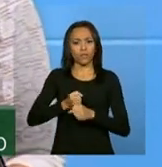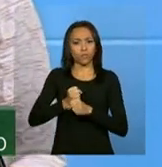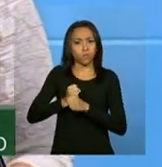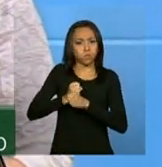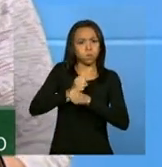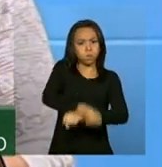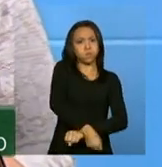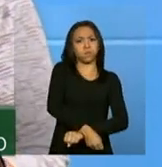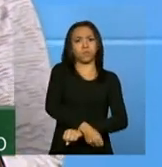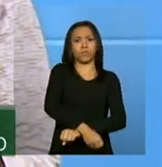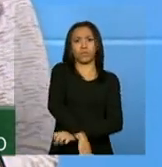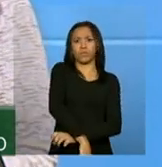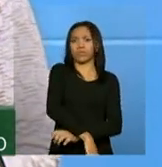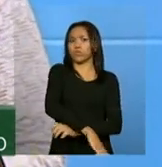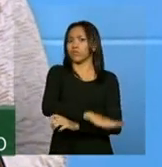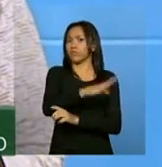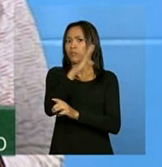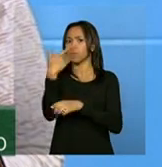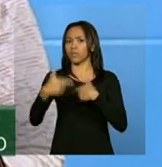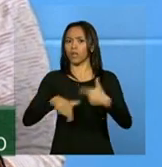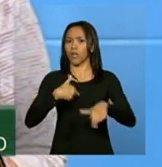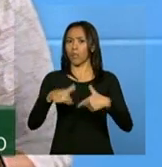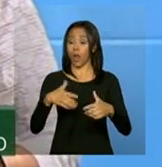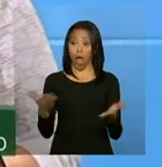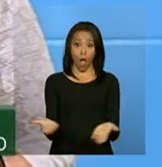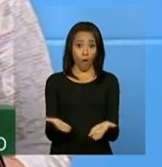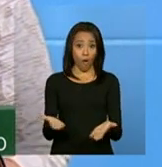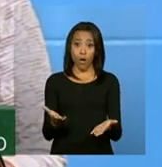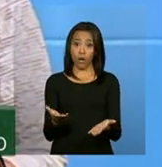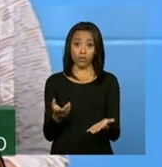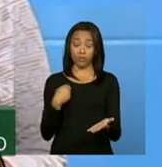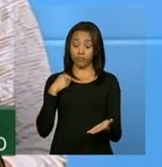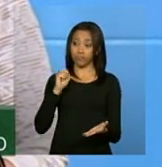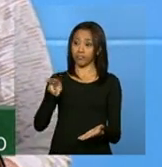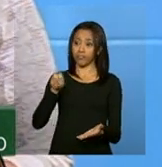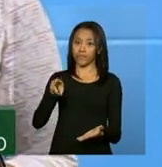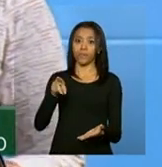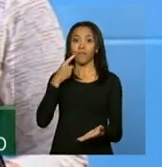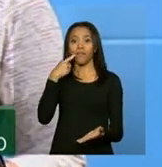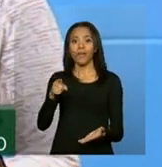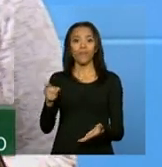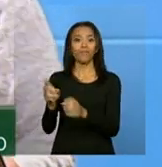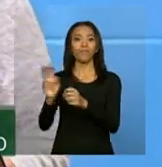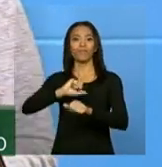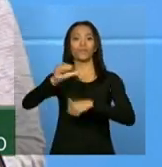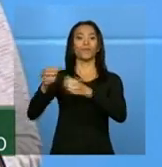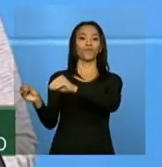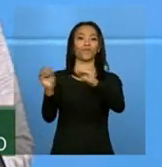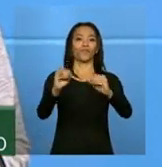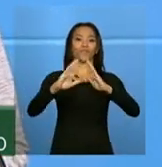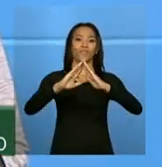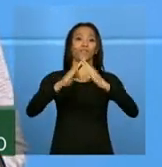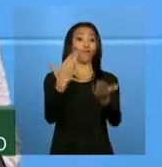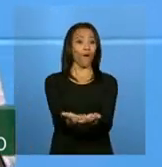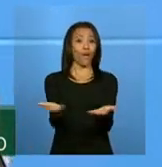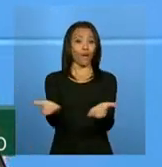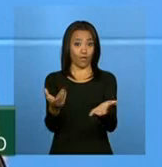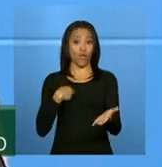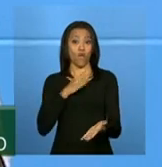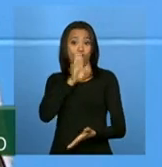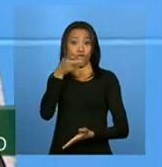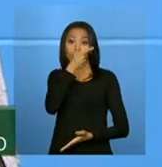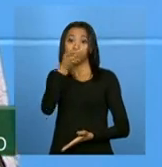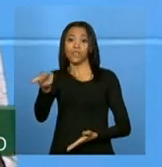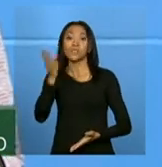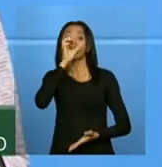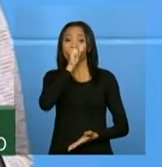passavam o dia trabalhando, agora não mais, passando os dias nas escolas. Eu visitei no sábado, embora lá estavam todos